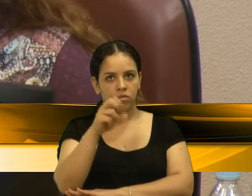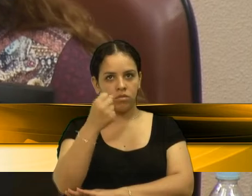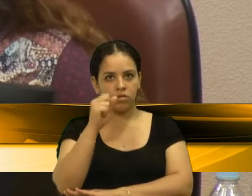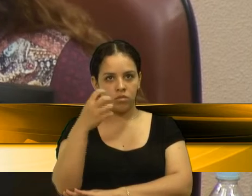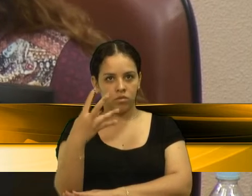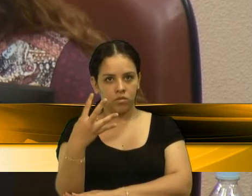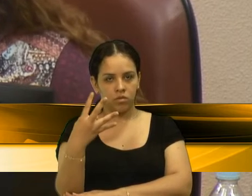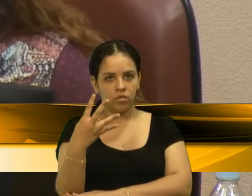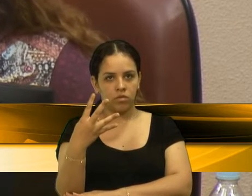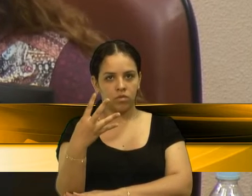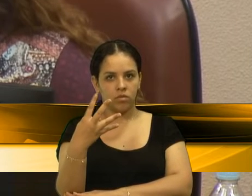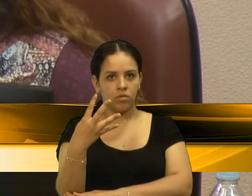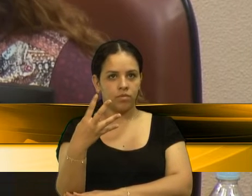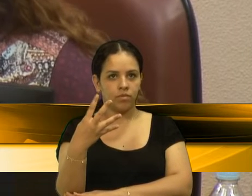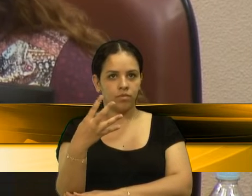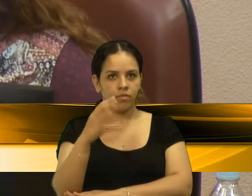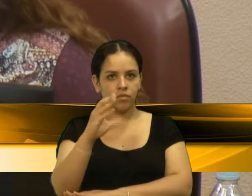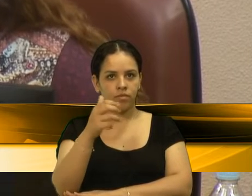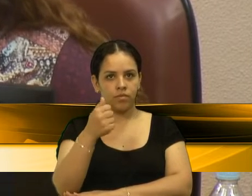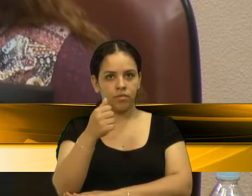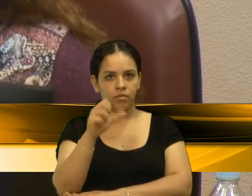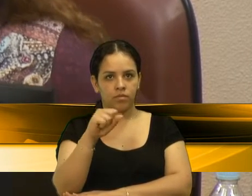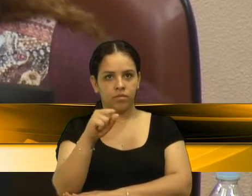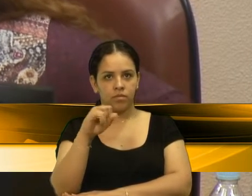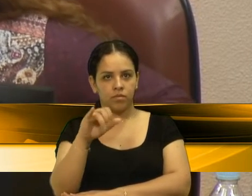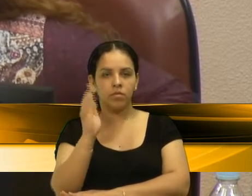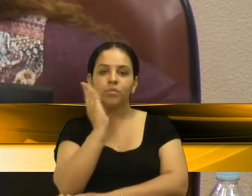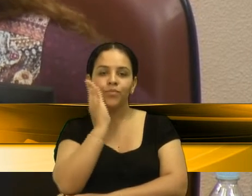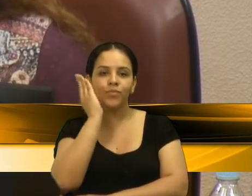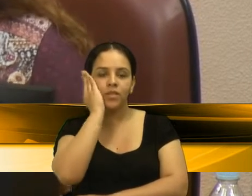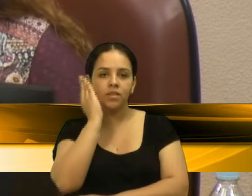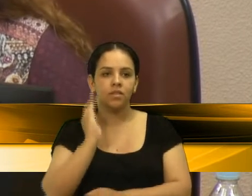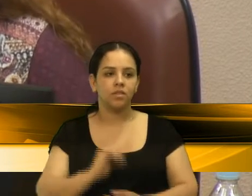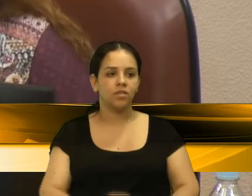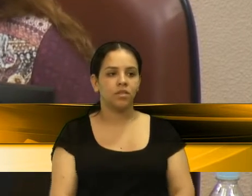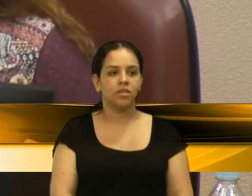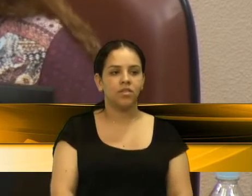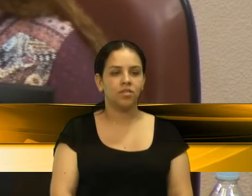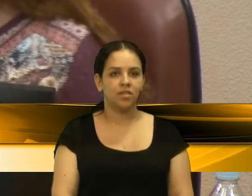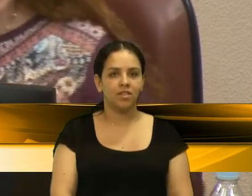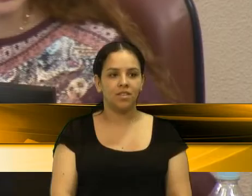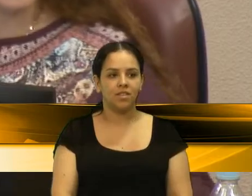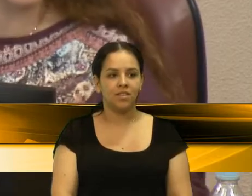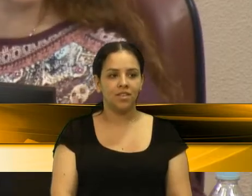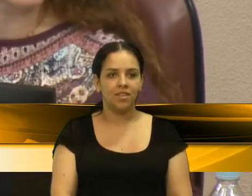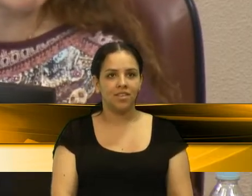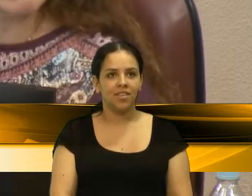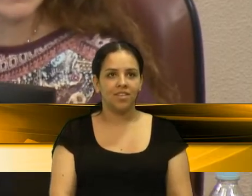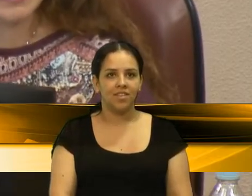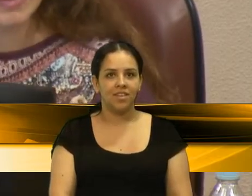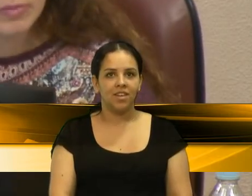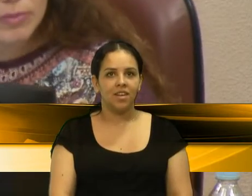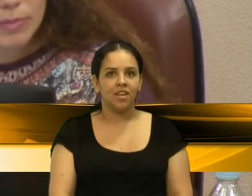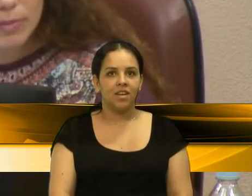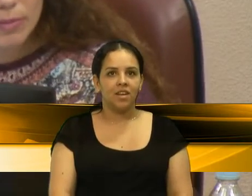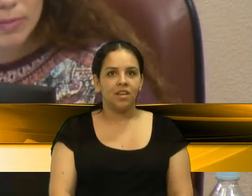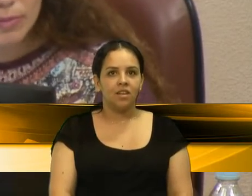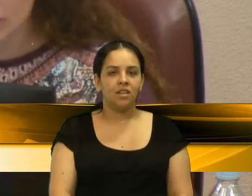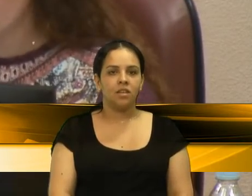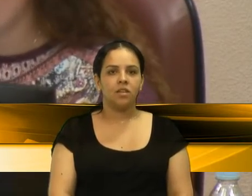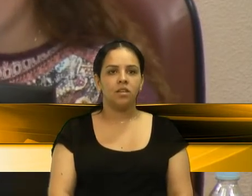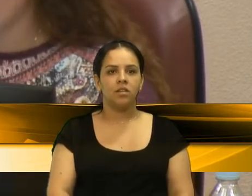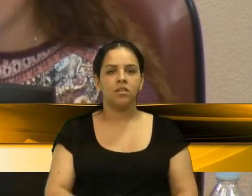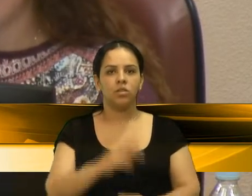2019/19584. Atenciosamente, Cássia Andrea Azevedo Kuhn, Procuradora-Geral do município. Vereadora, página